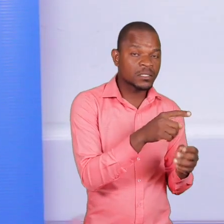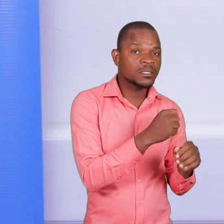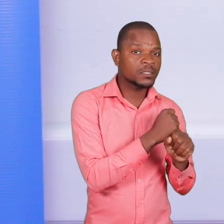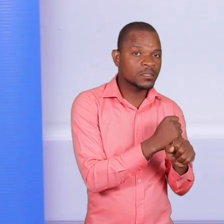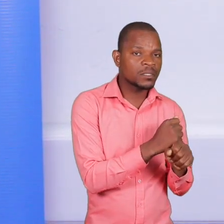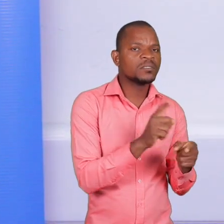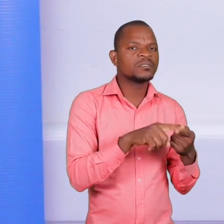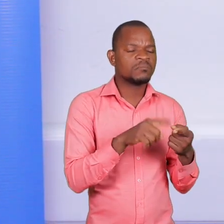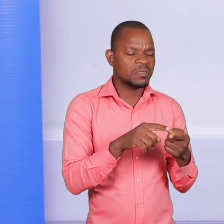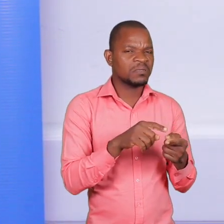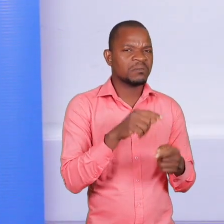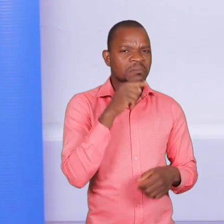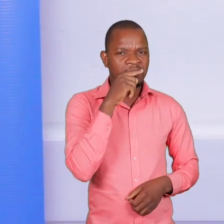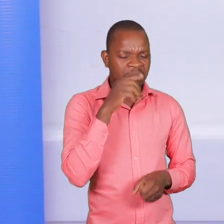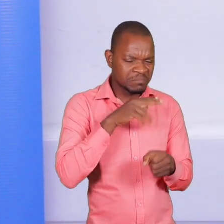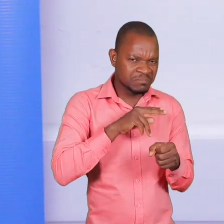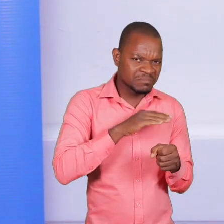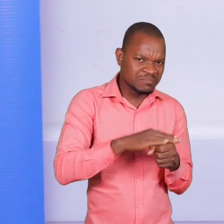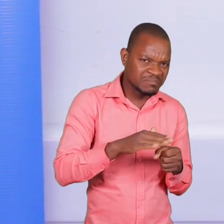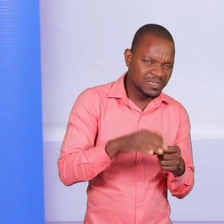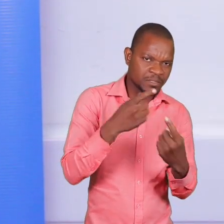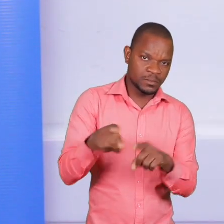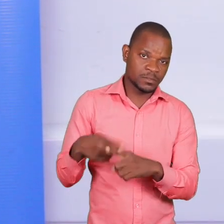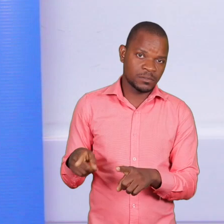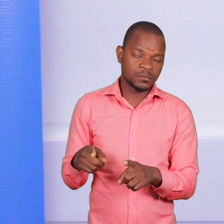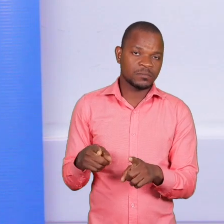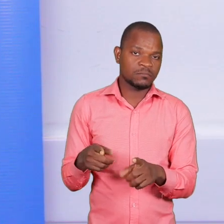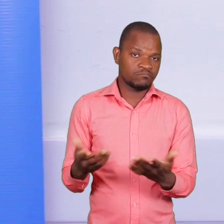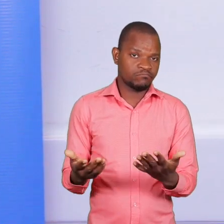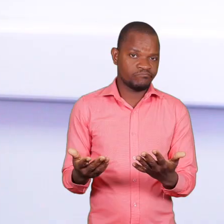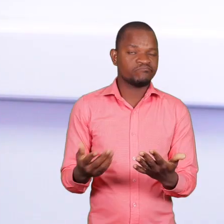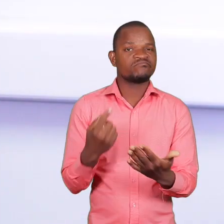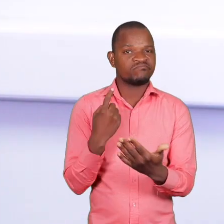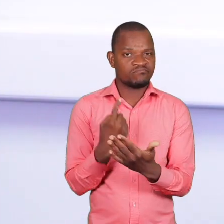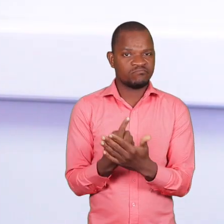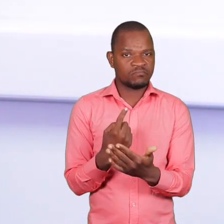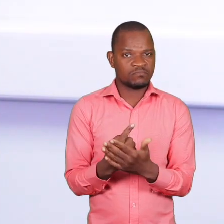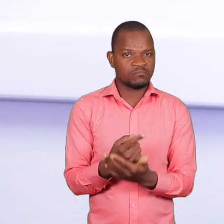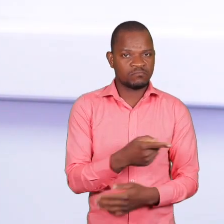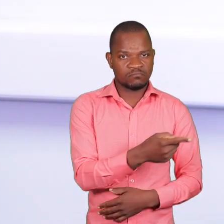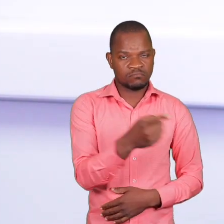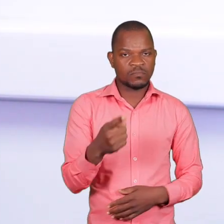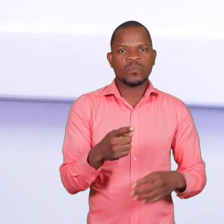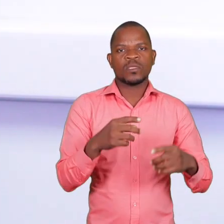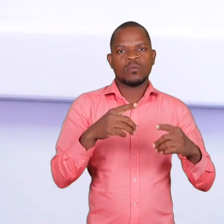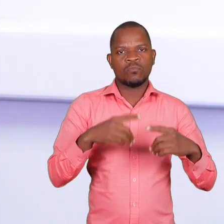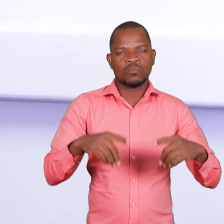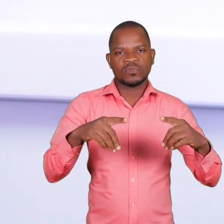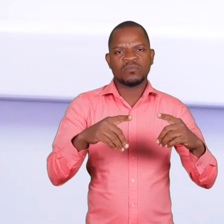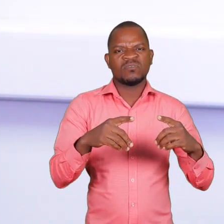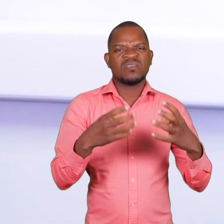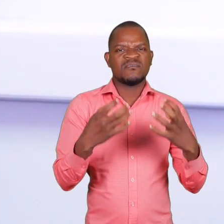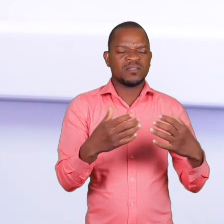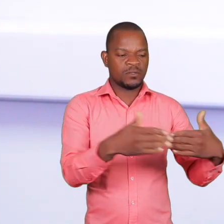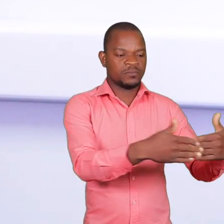etc. Então, é importante assegurar que esta população que não tem infraestruturas, os